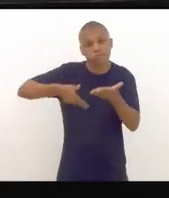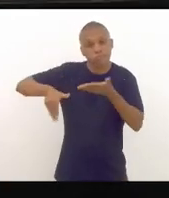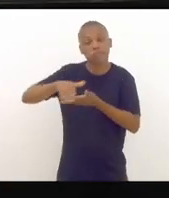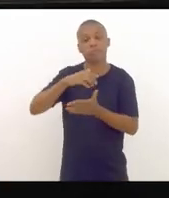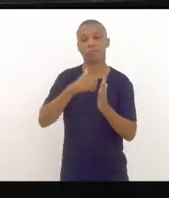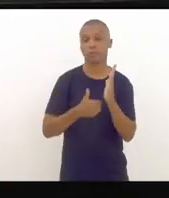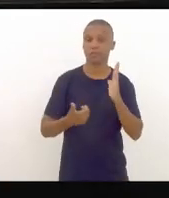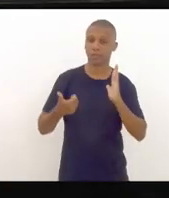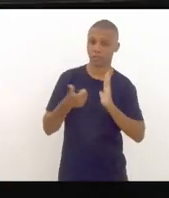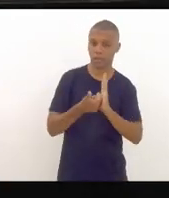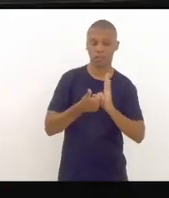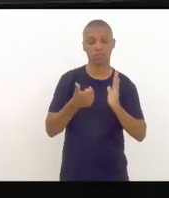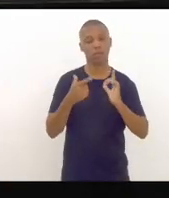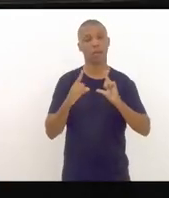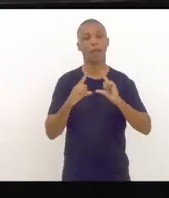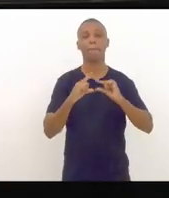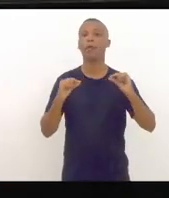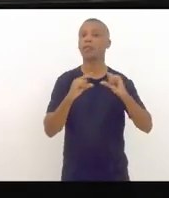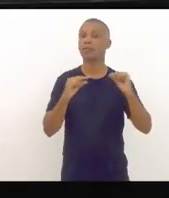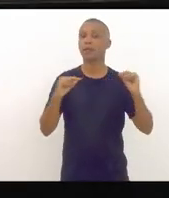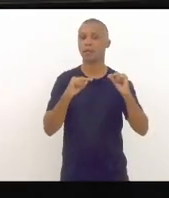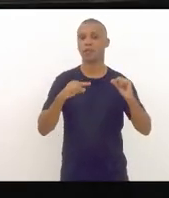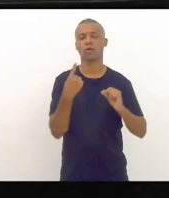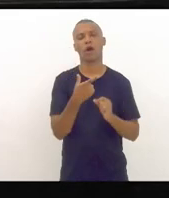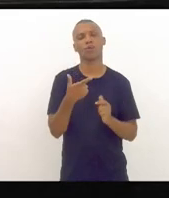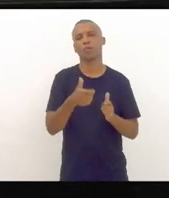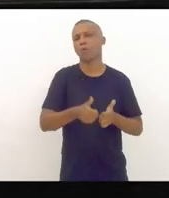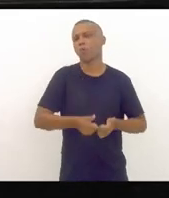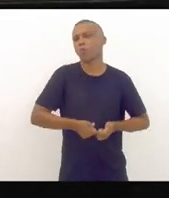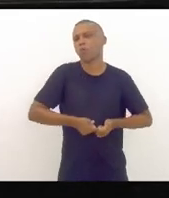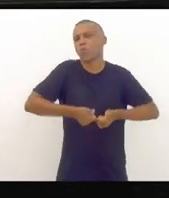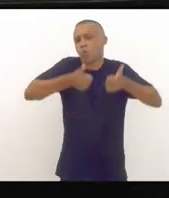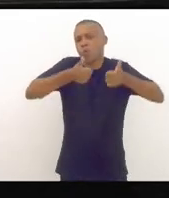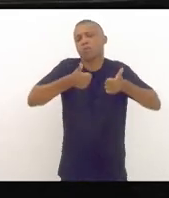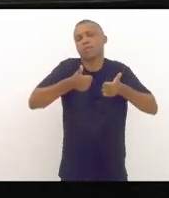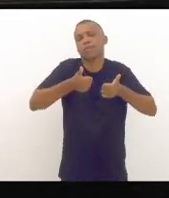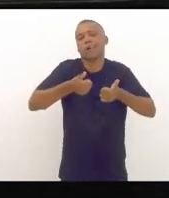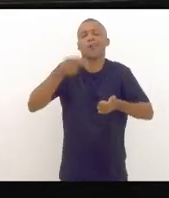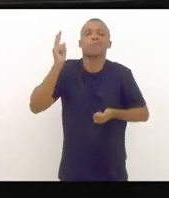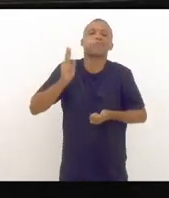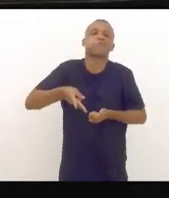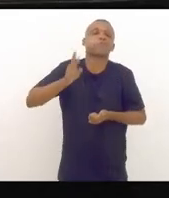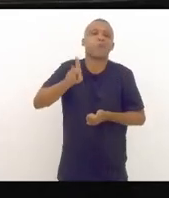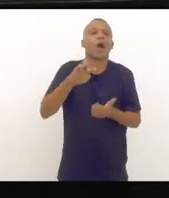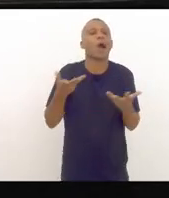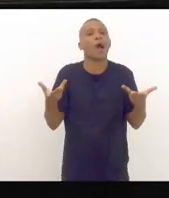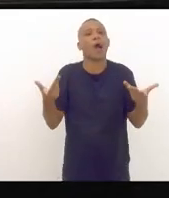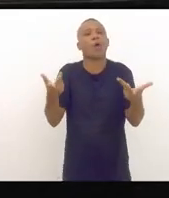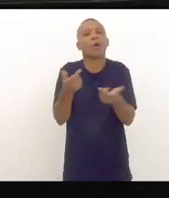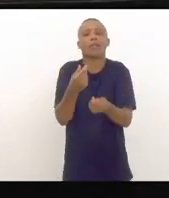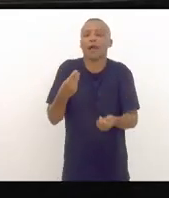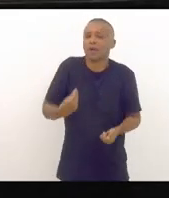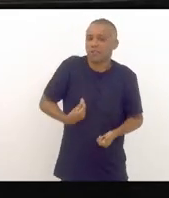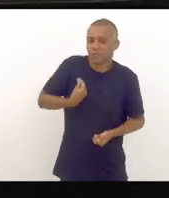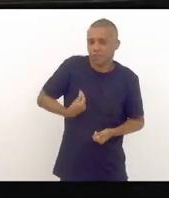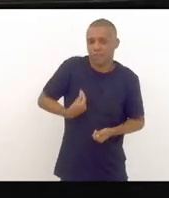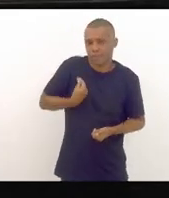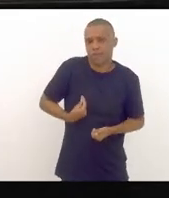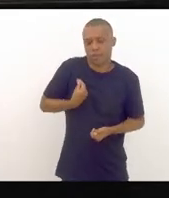lá de Brasília, podemos melhorar a cada vez mais a qualidade de vida da